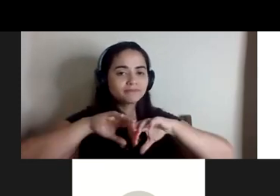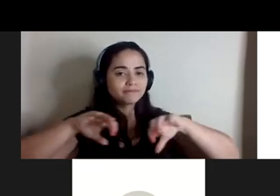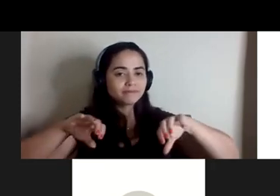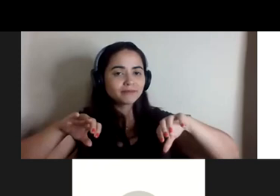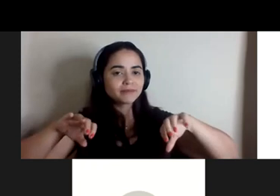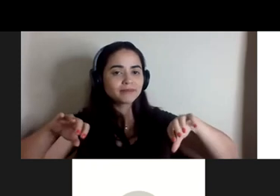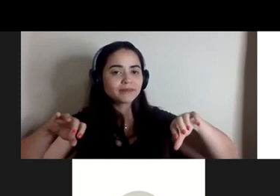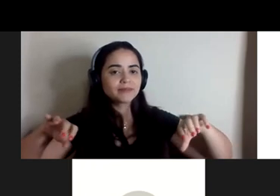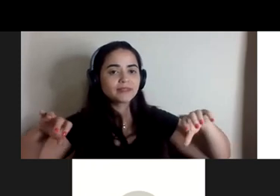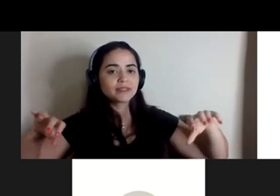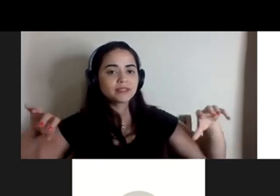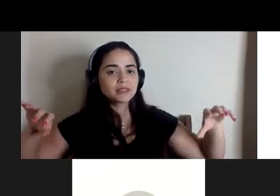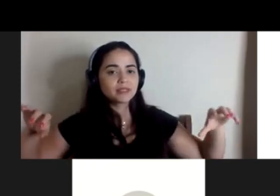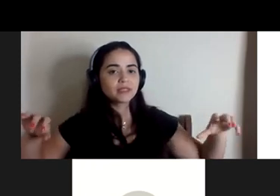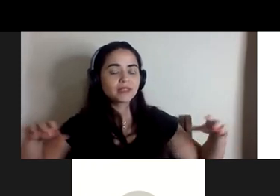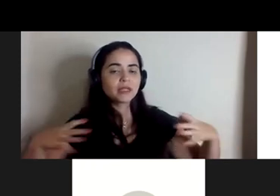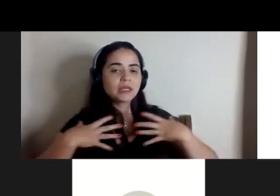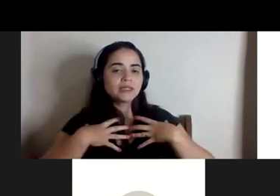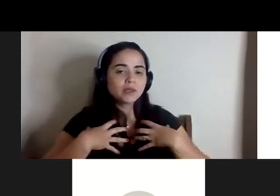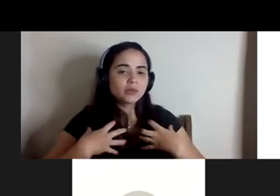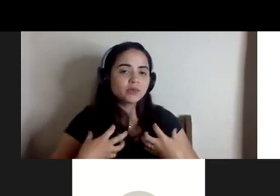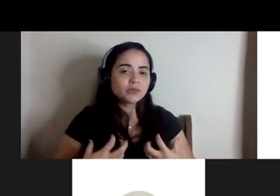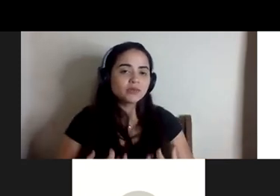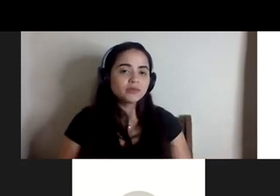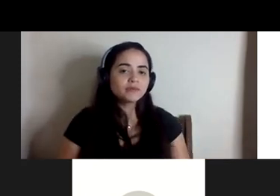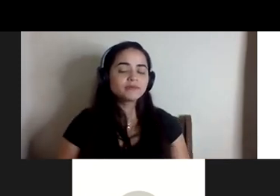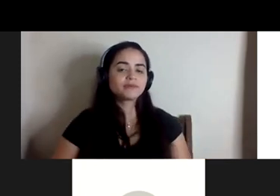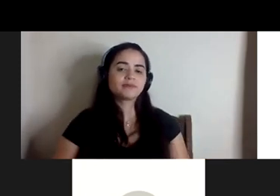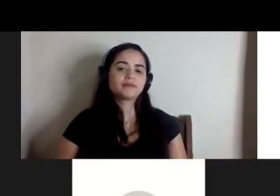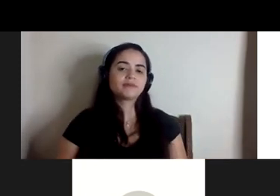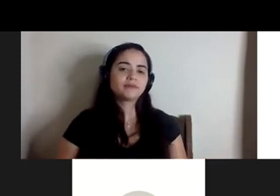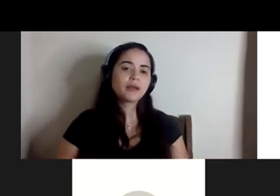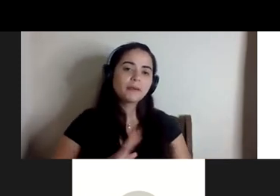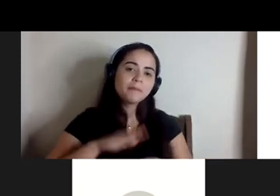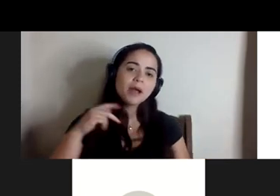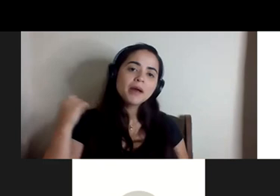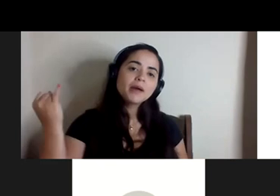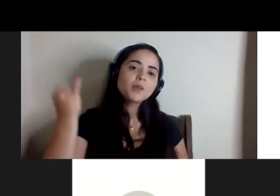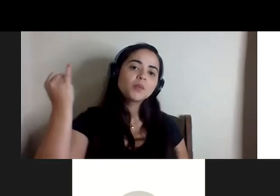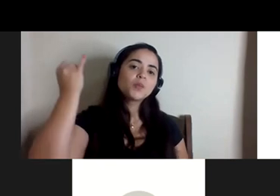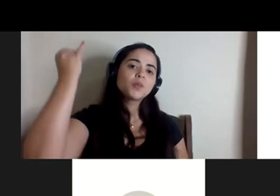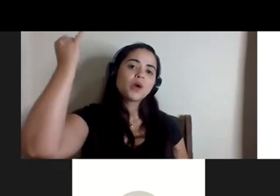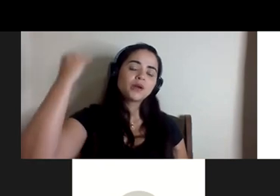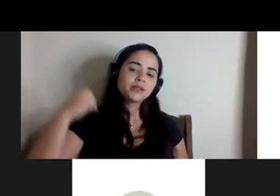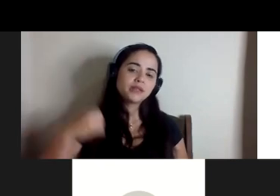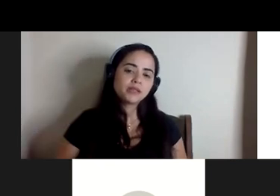nos distanciando e nos esvaziando daquilo que é mais caro, daquilo que é